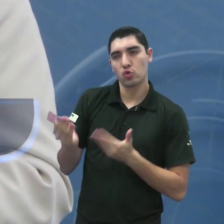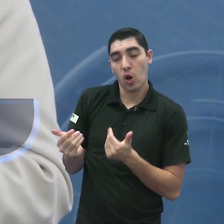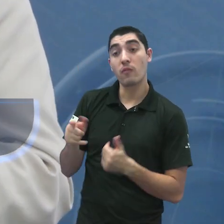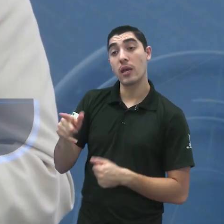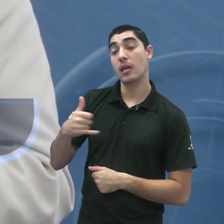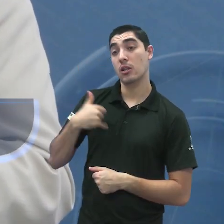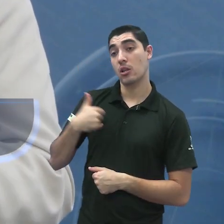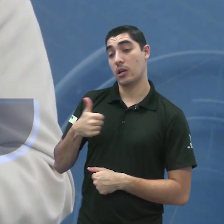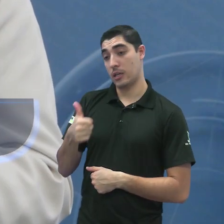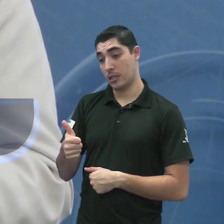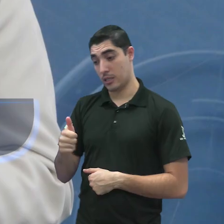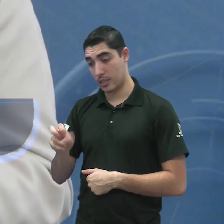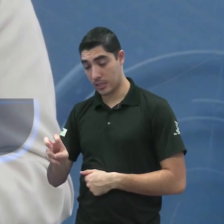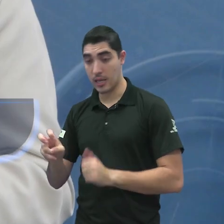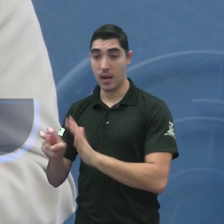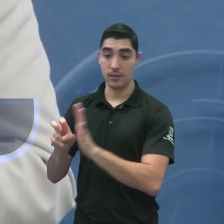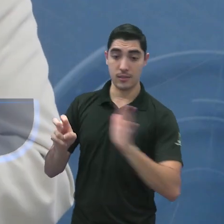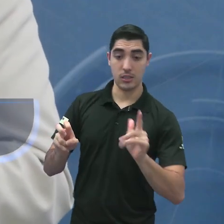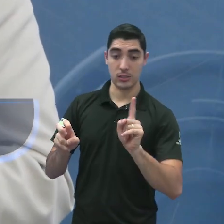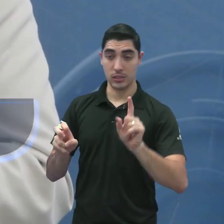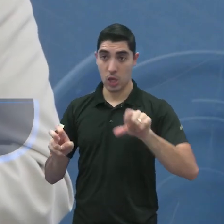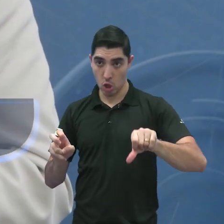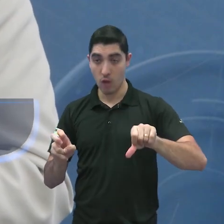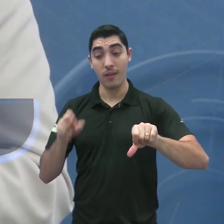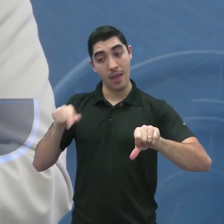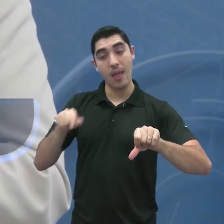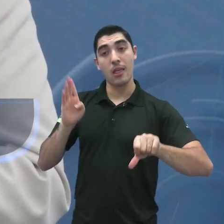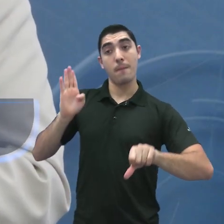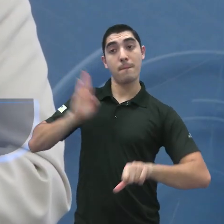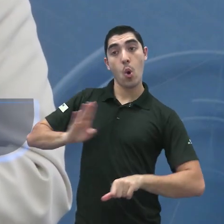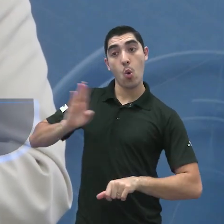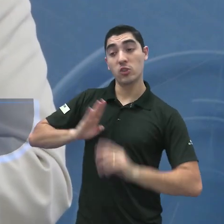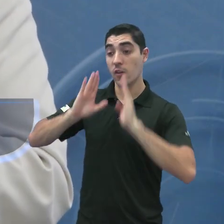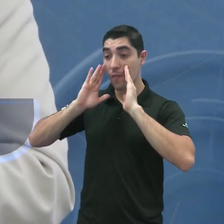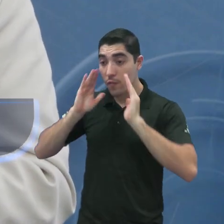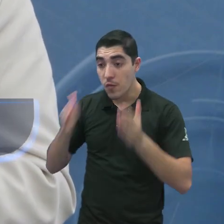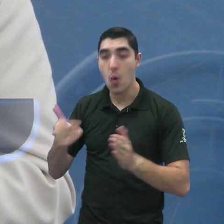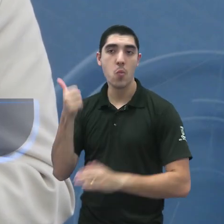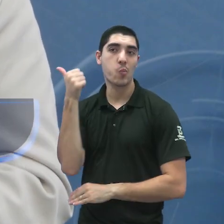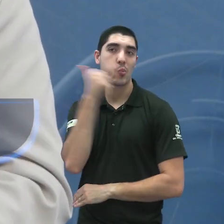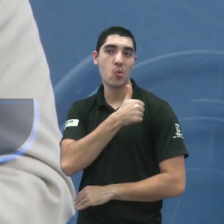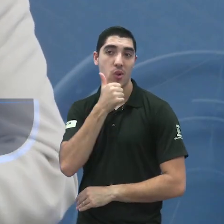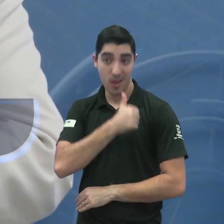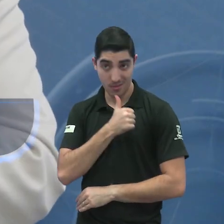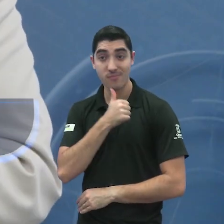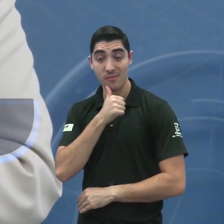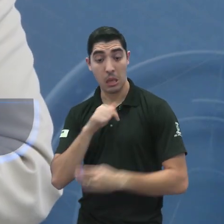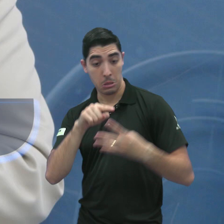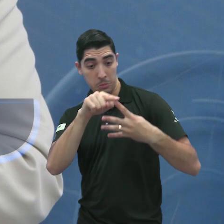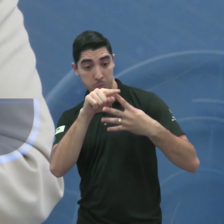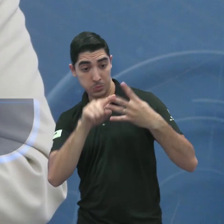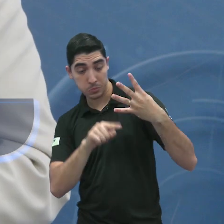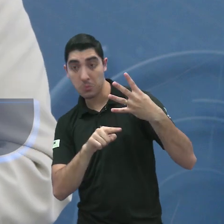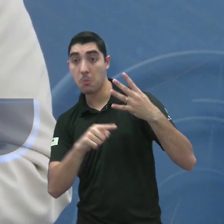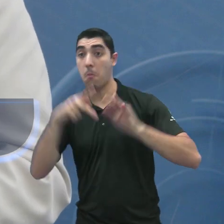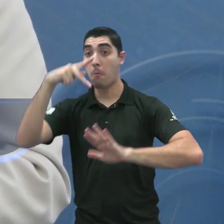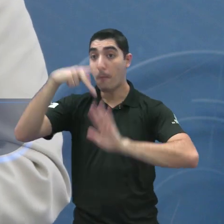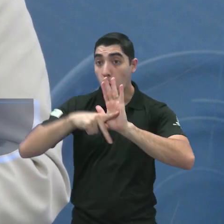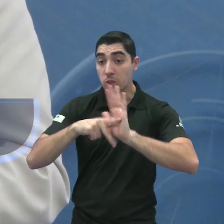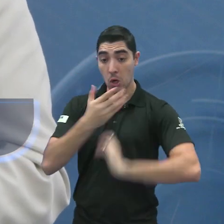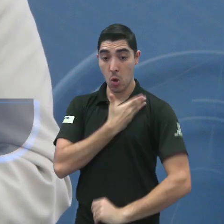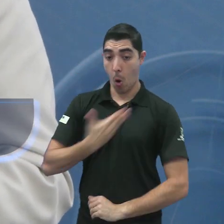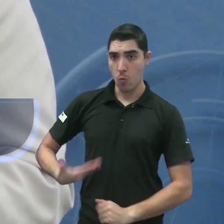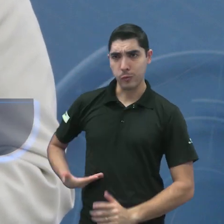né? Com metade das vagas destinadas ao público feminino, né? Incentivando a